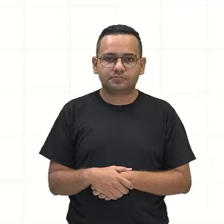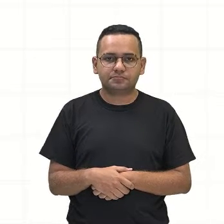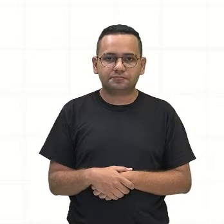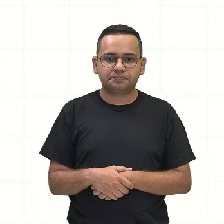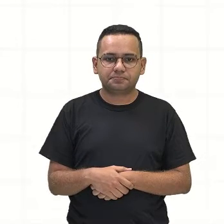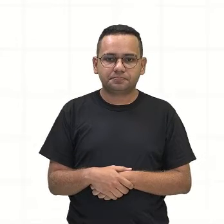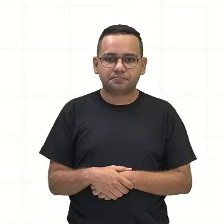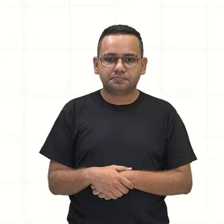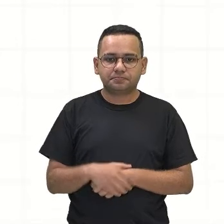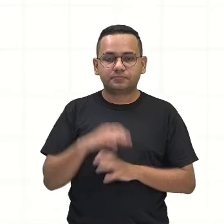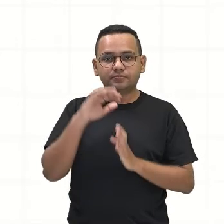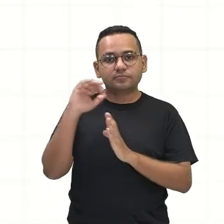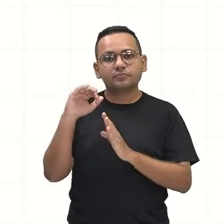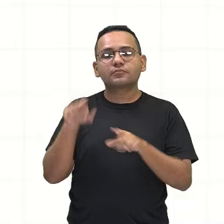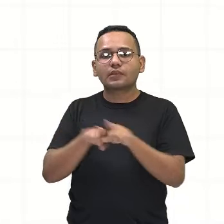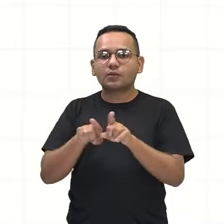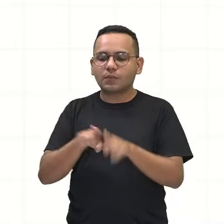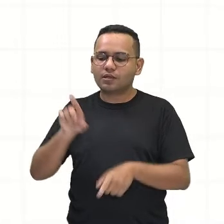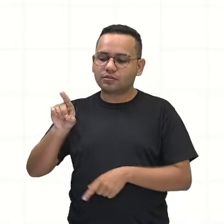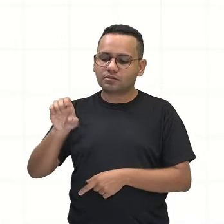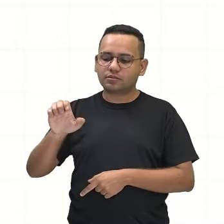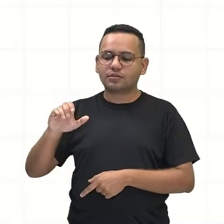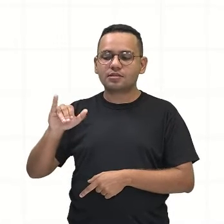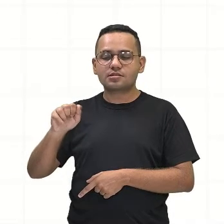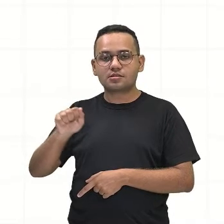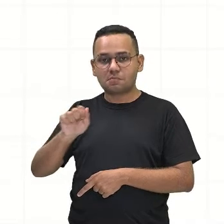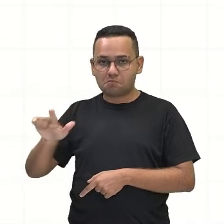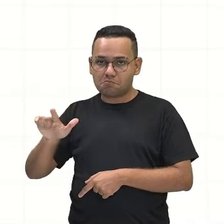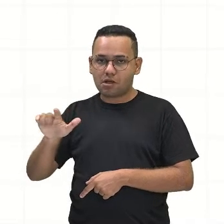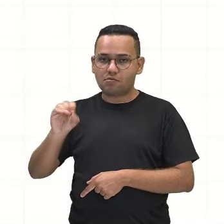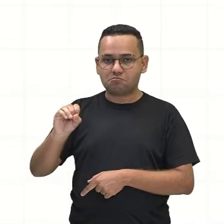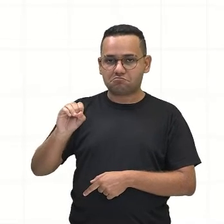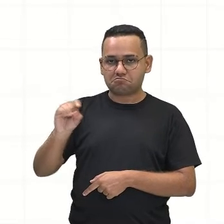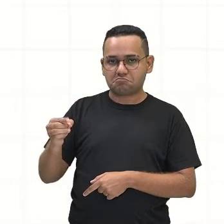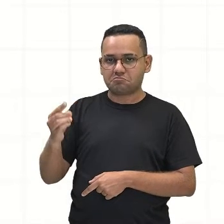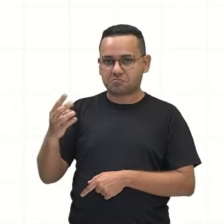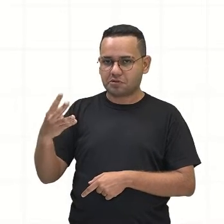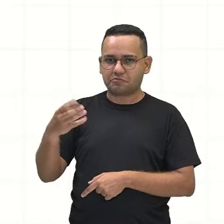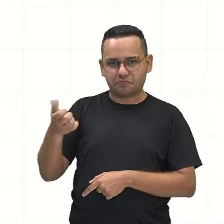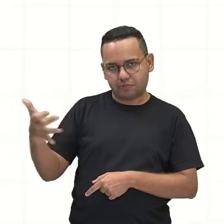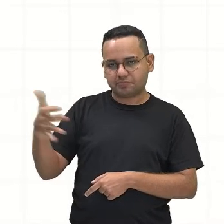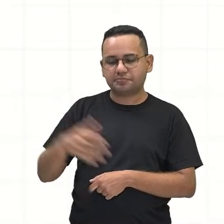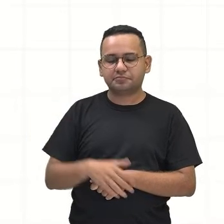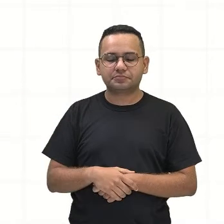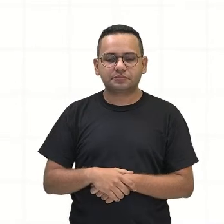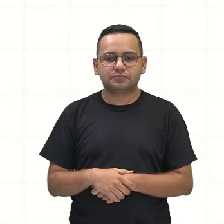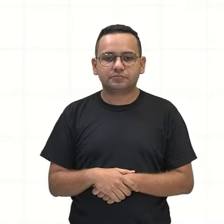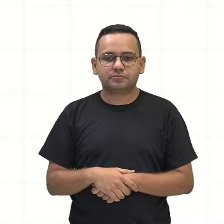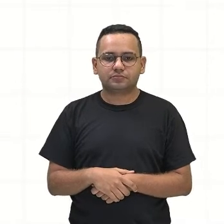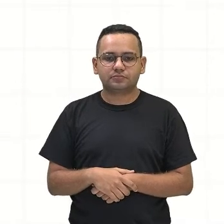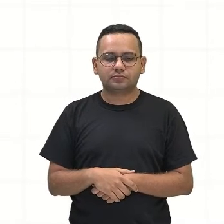E na forma decimal. Tem a forma desse número em fração, que é 40 centésimos, e a forma decimal,